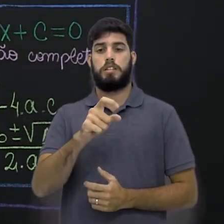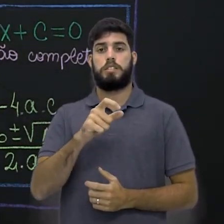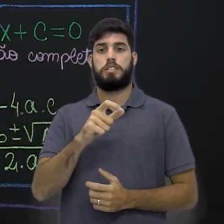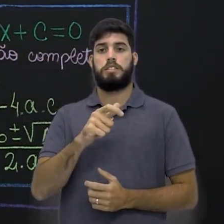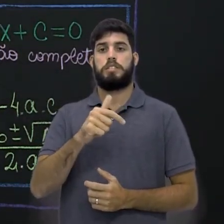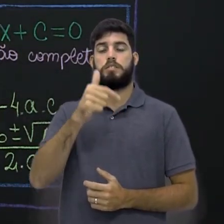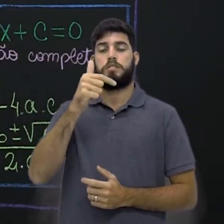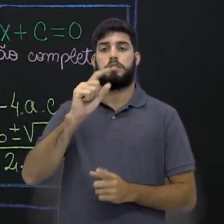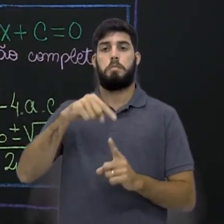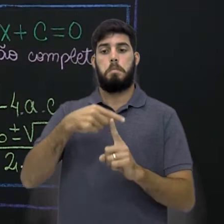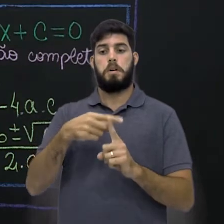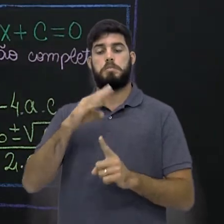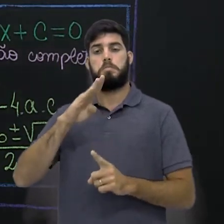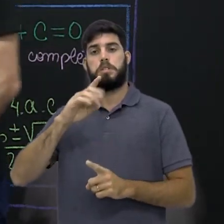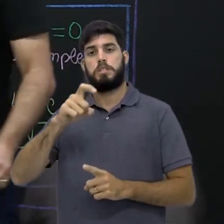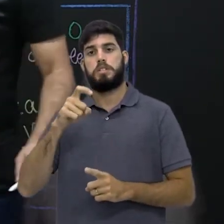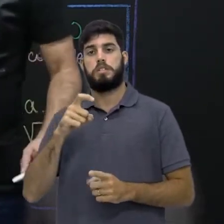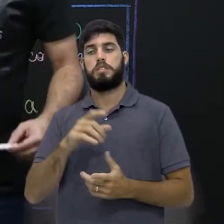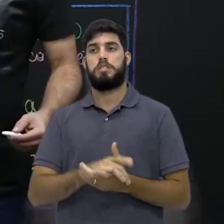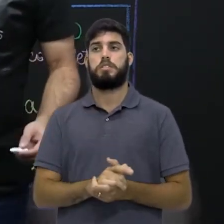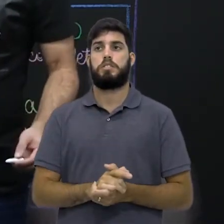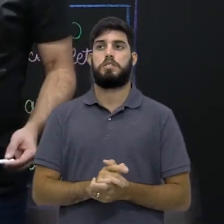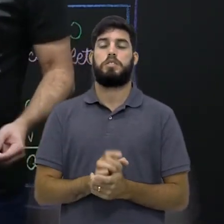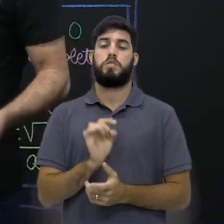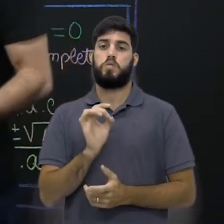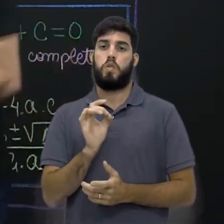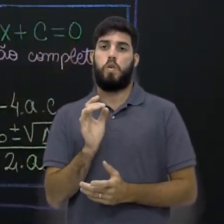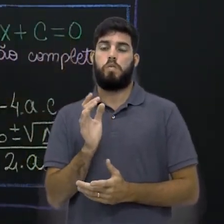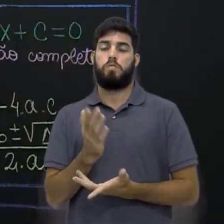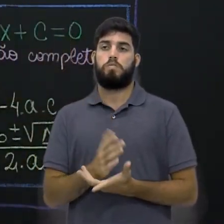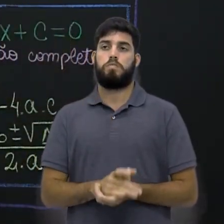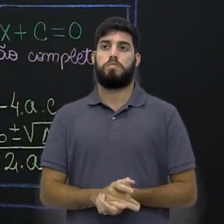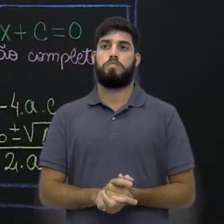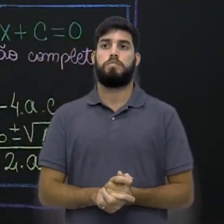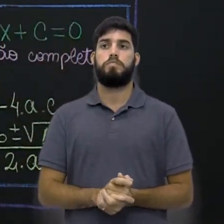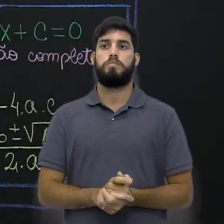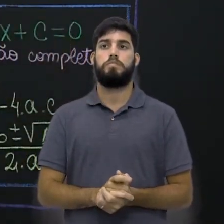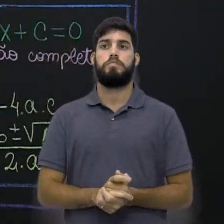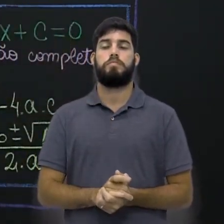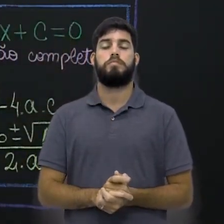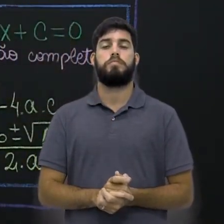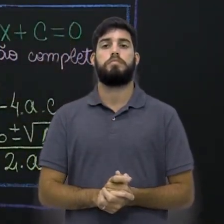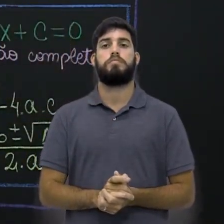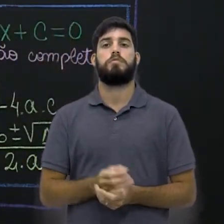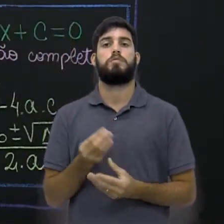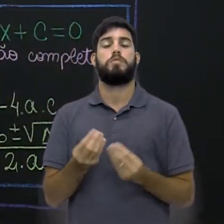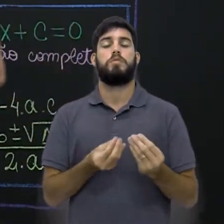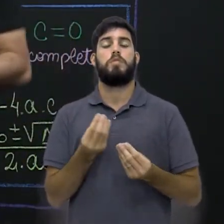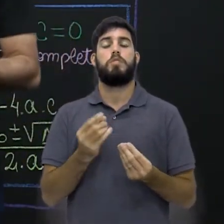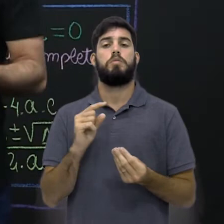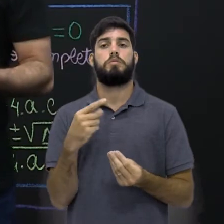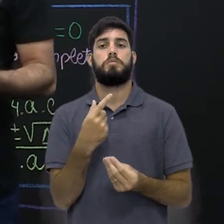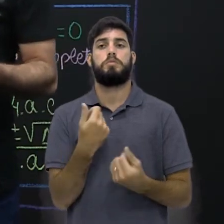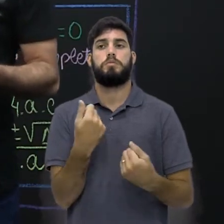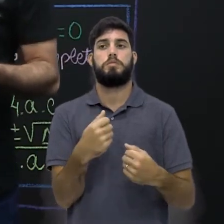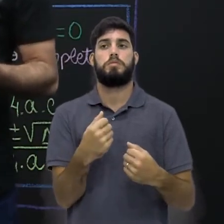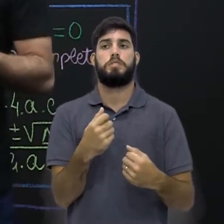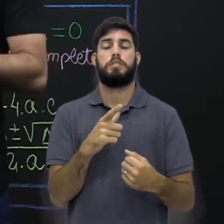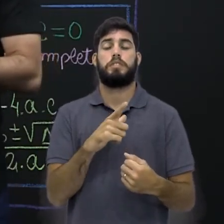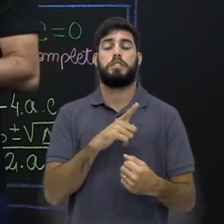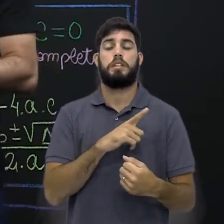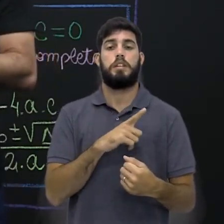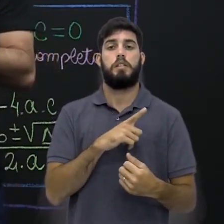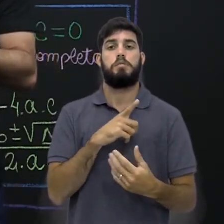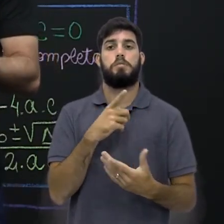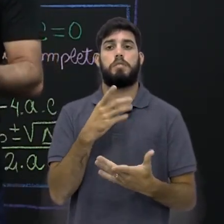quadrado mais bx, tá? Apenas com essa parte. E aí, como nós temos que calcular, no caso, o valor